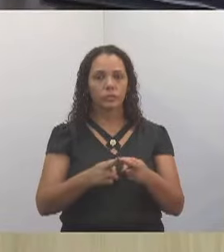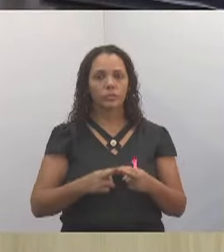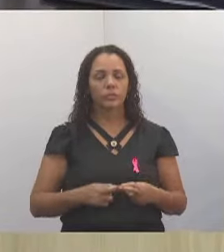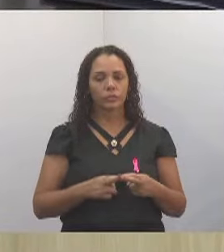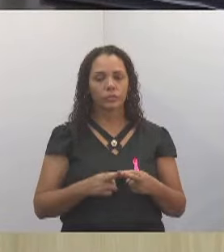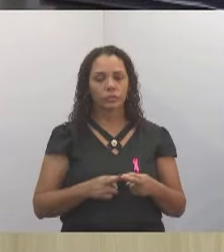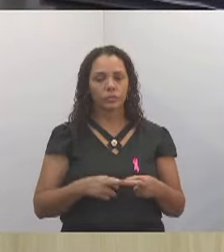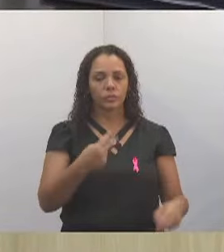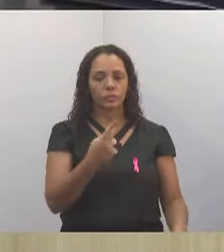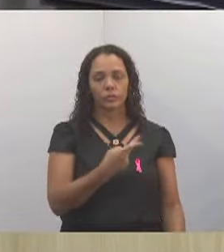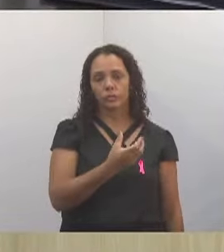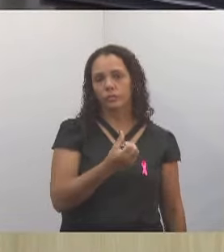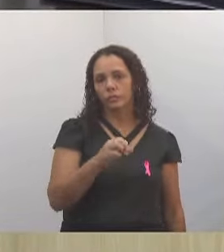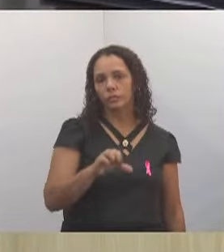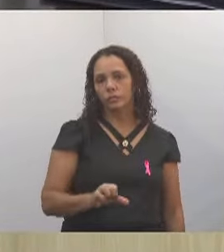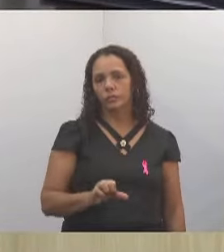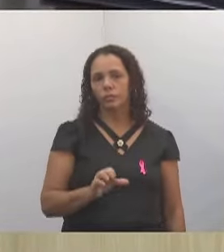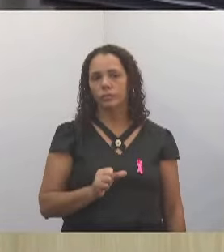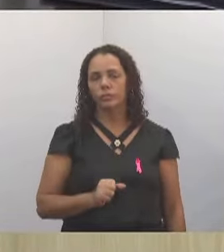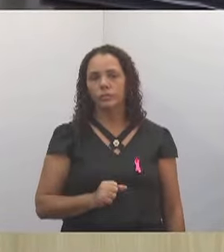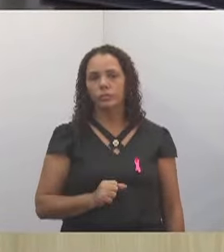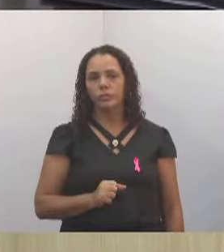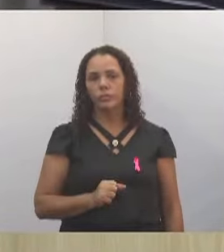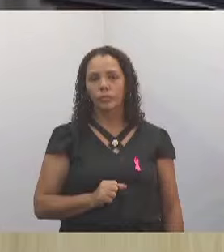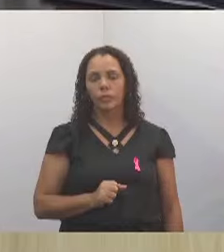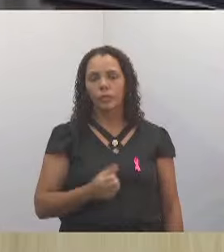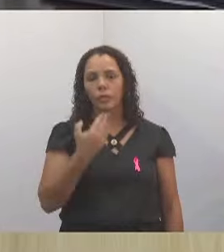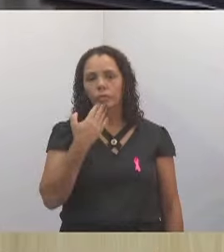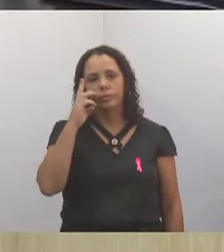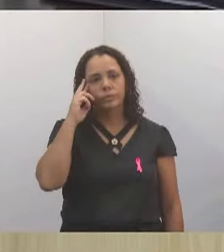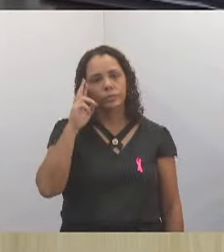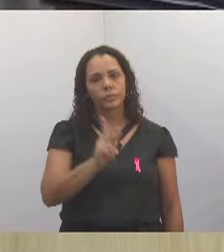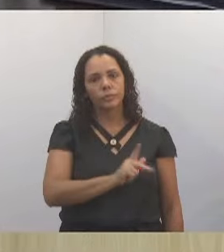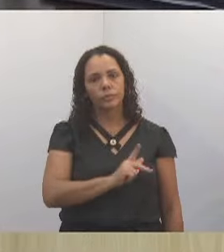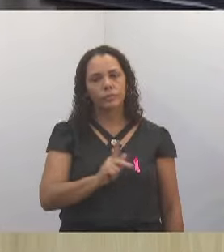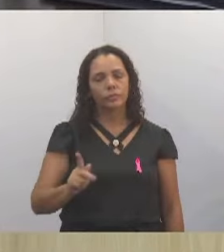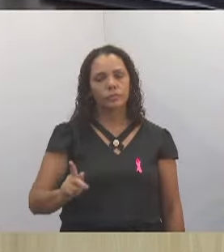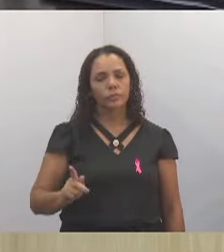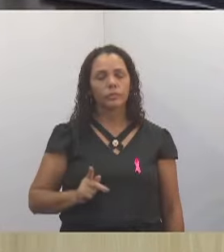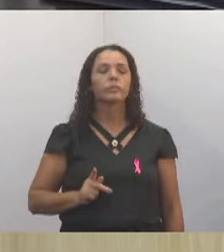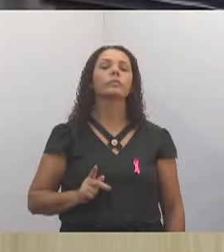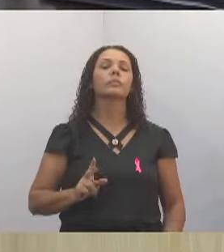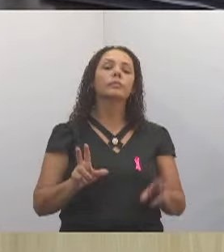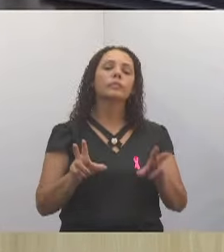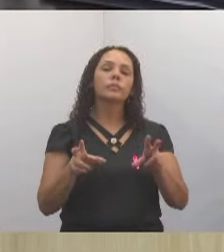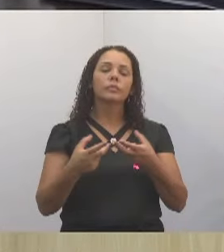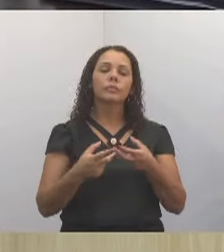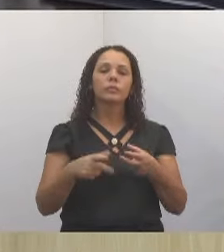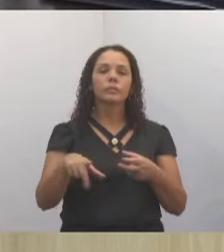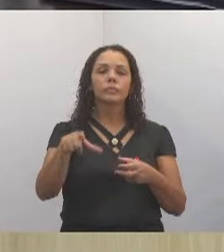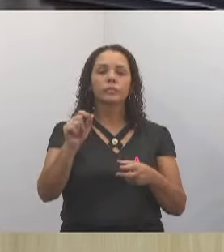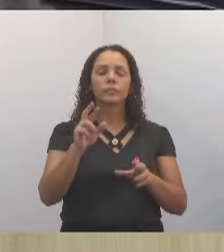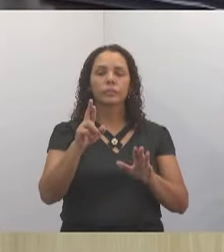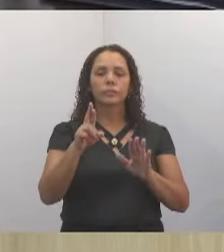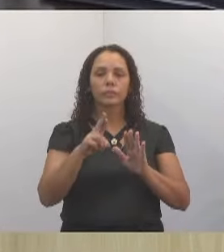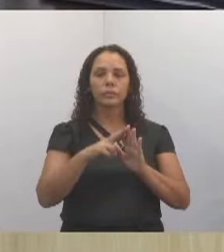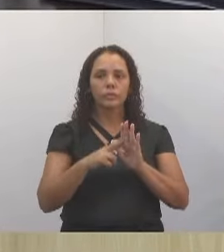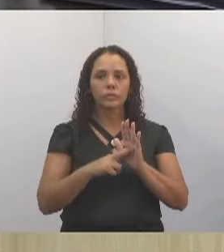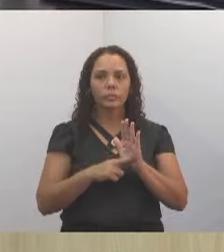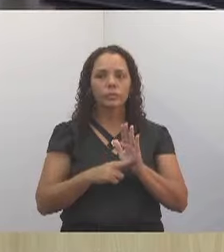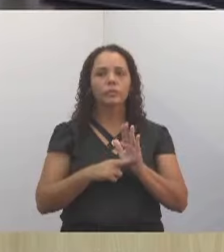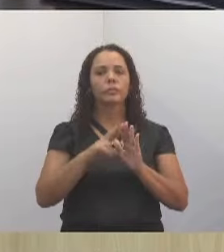Requerimento 269. Requerimos ao excelentíssimo senhor presidente da casa, ouvido e aprovado pela